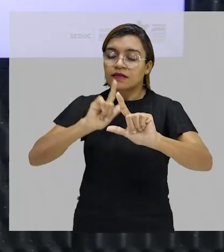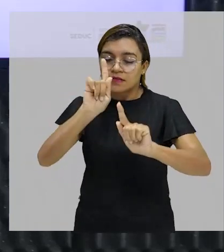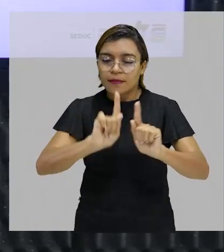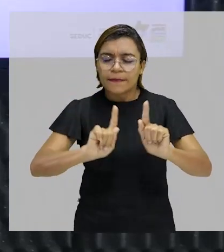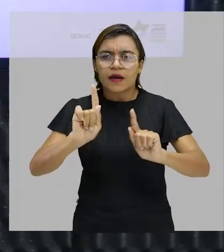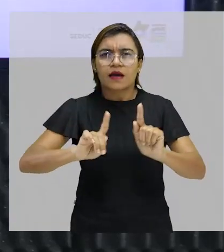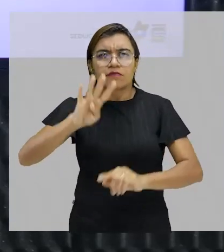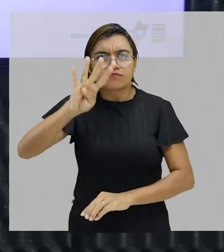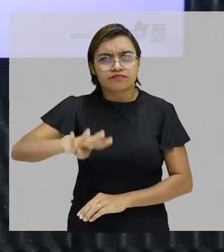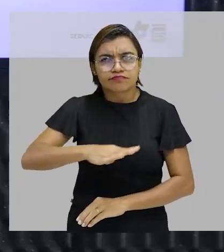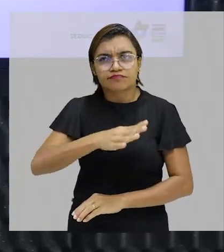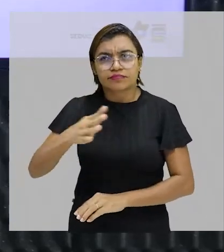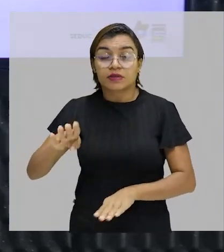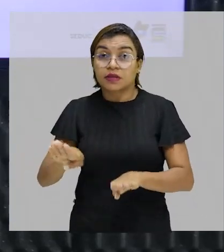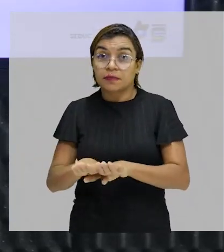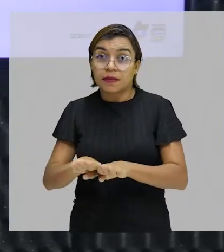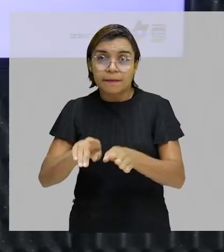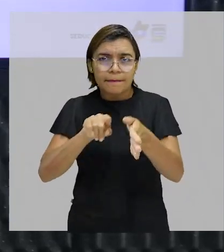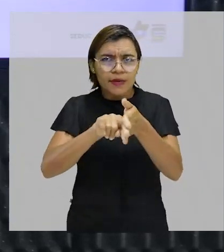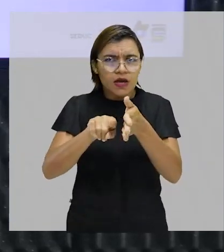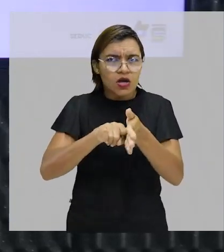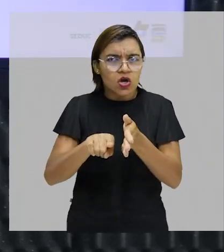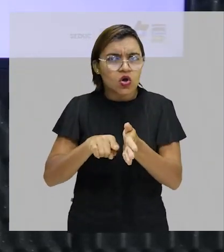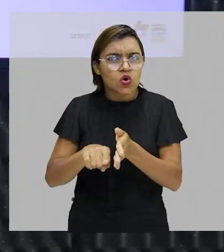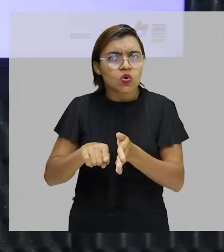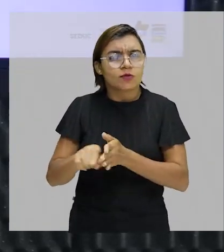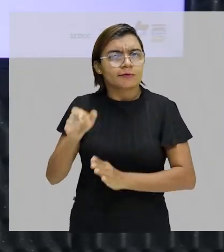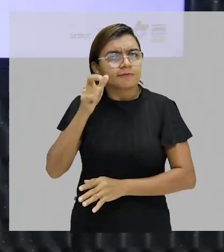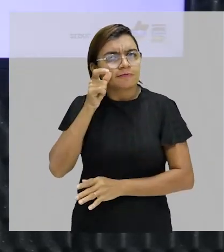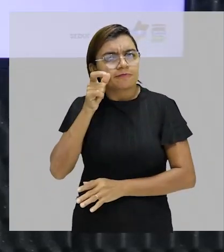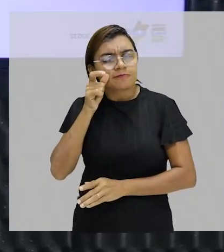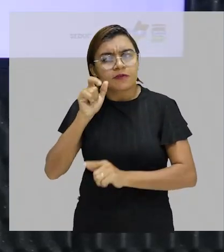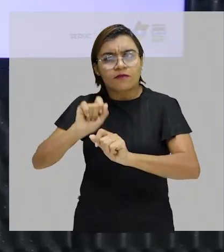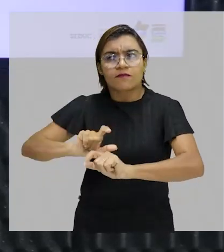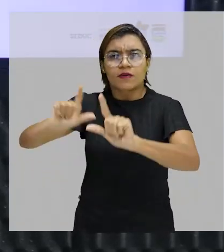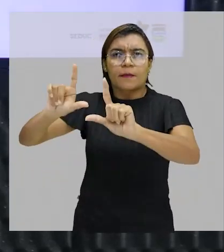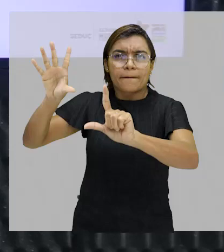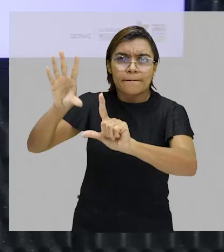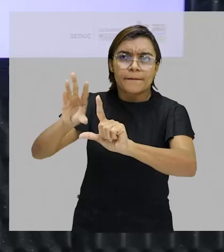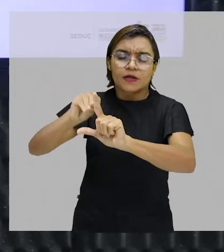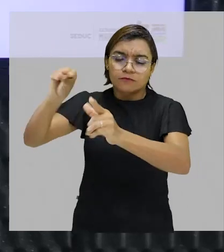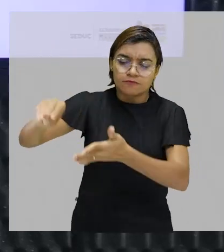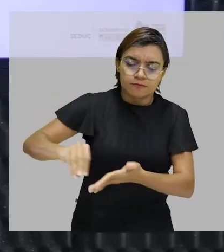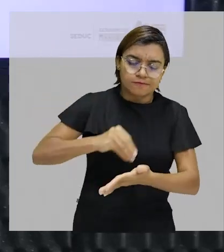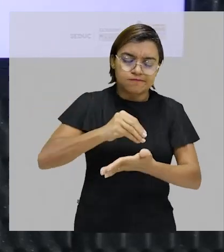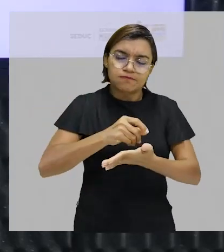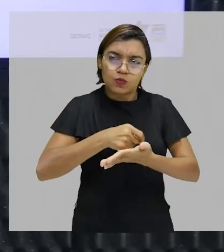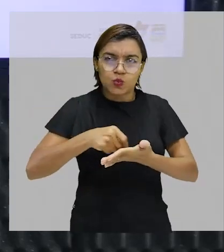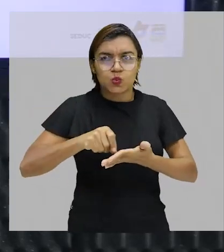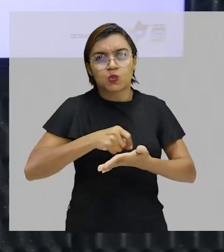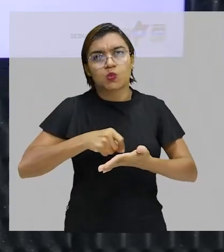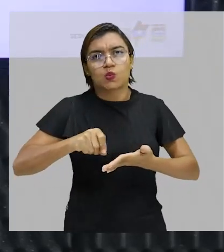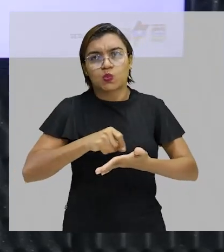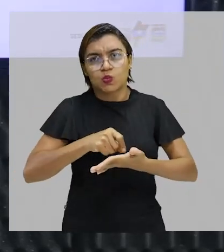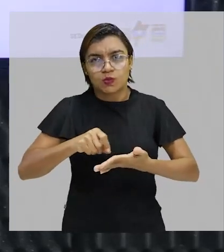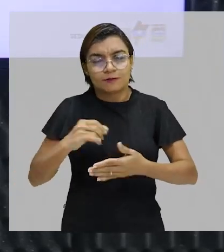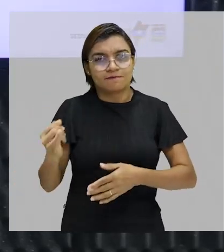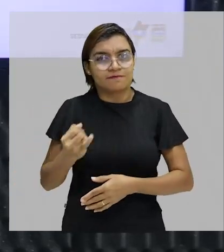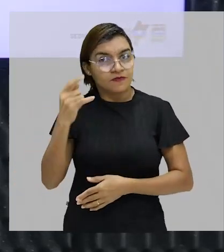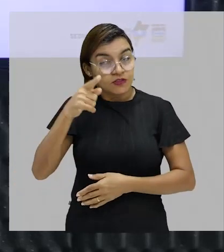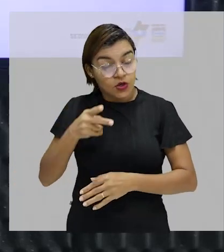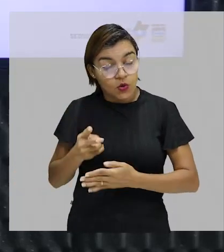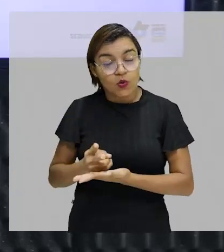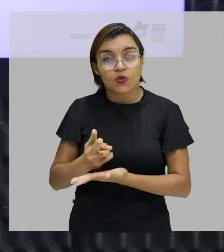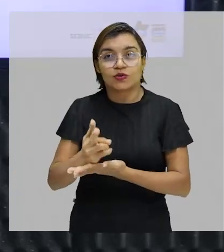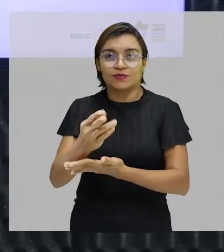nós vamos ter muitas questões aqui no nosso vídeo, printa a tela, passa essas informações para o seu caderno e você vai